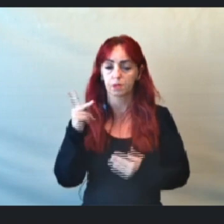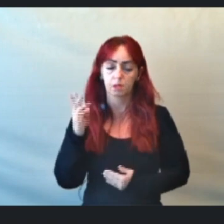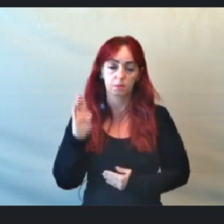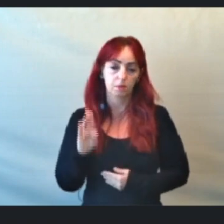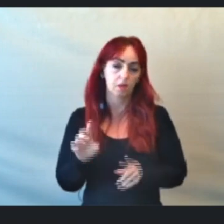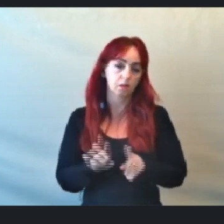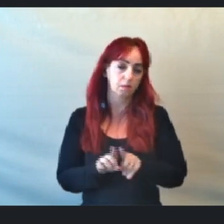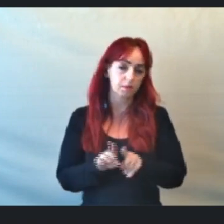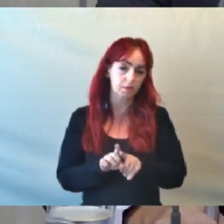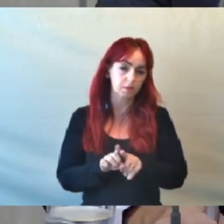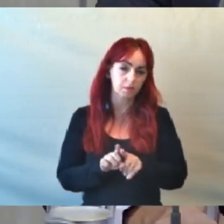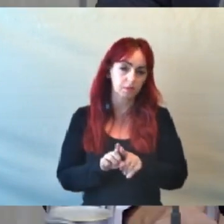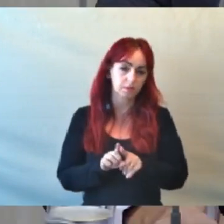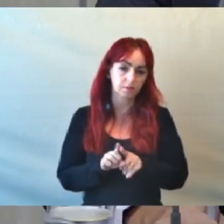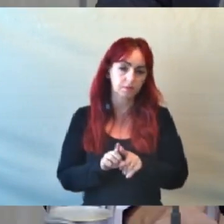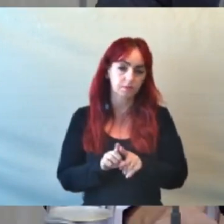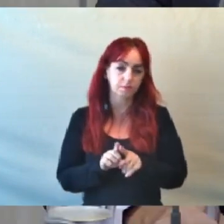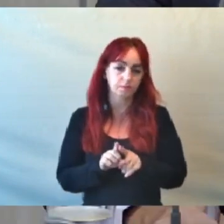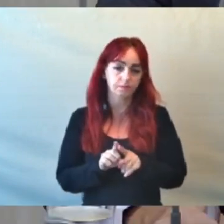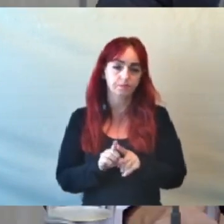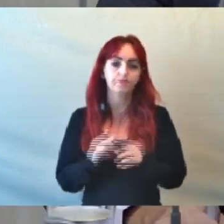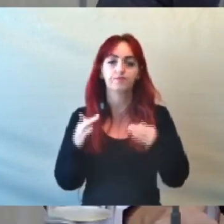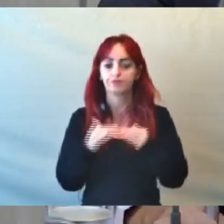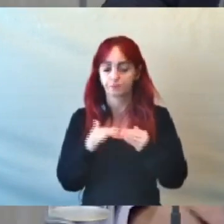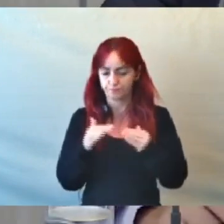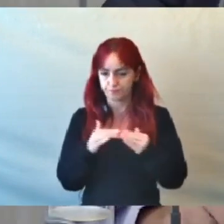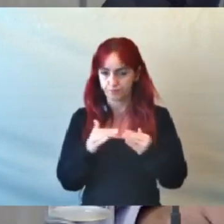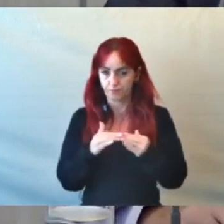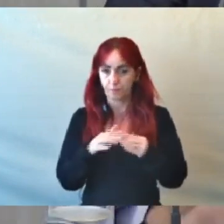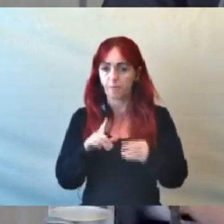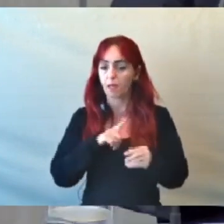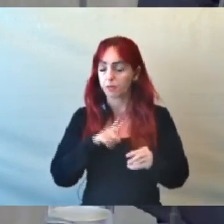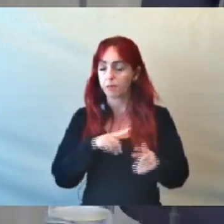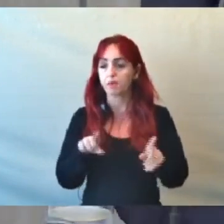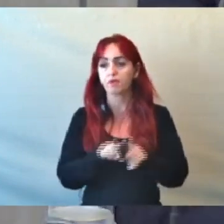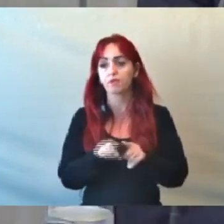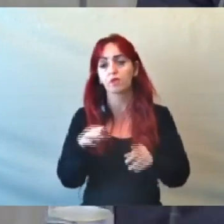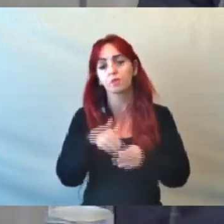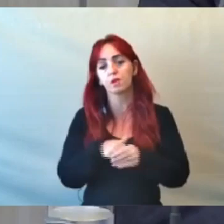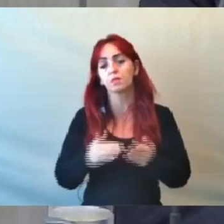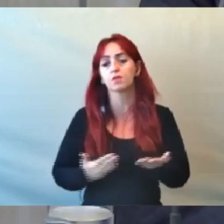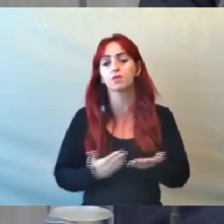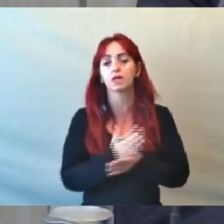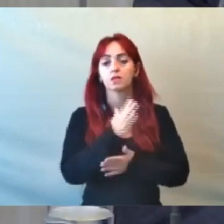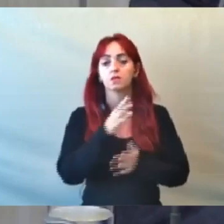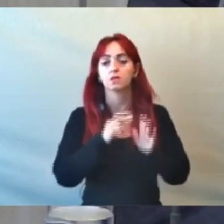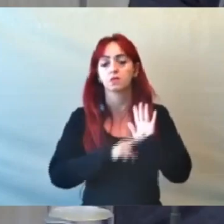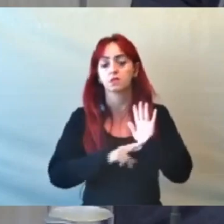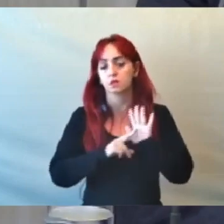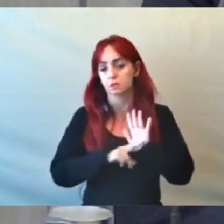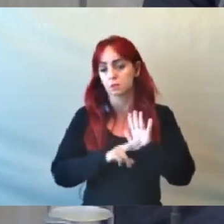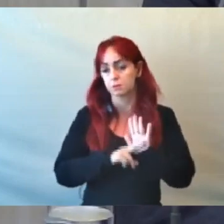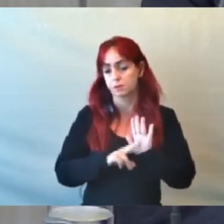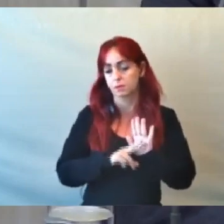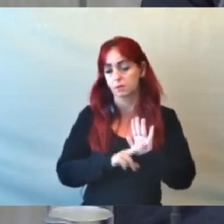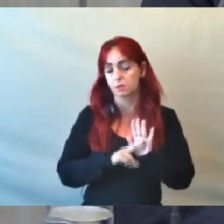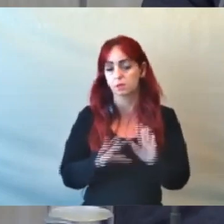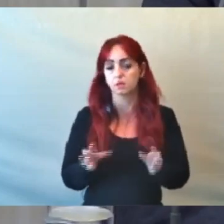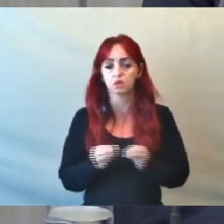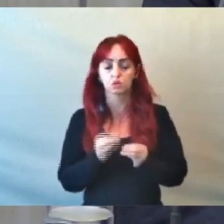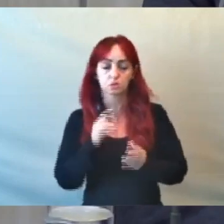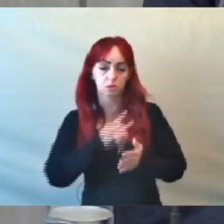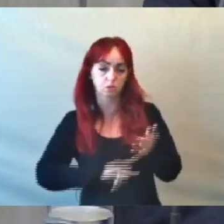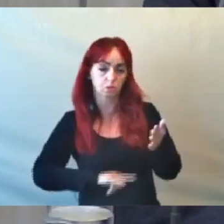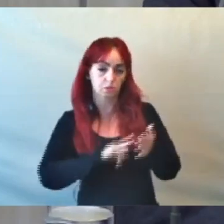De acordo. Eu também voto pela aprovação do requerido de juntada do documento, e declaro mesmo aprovado